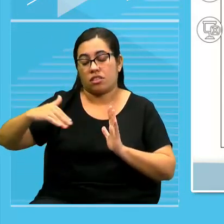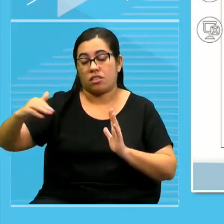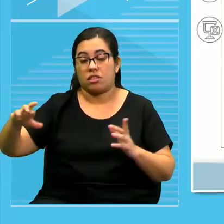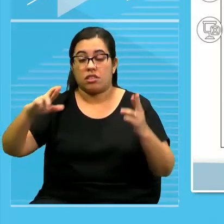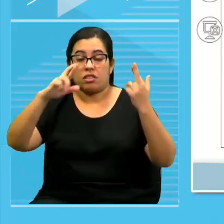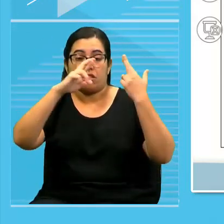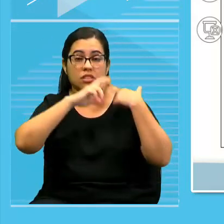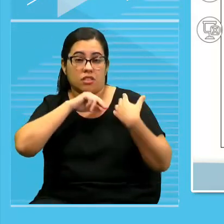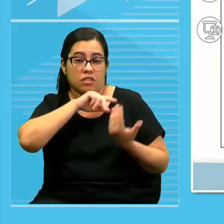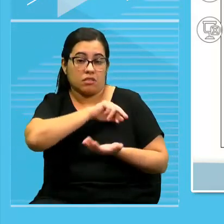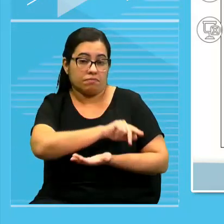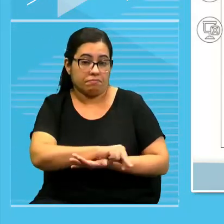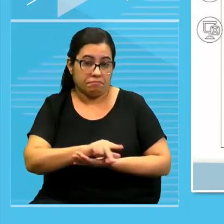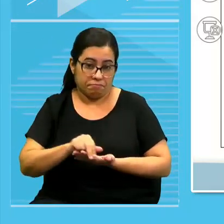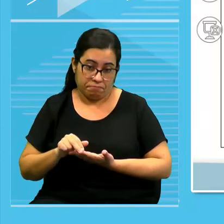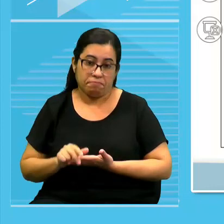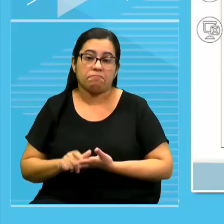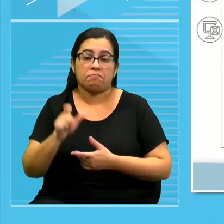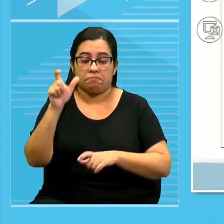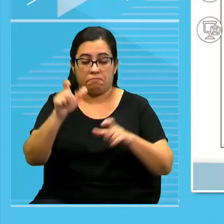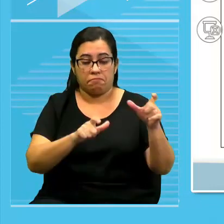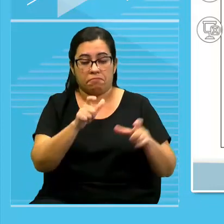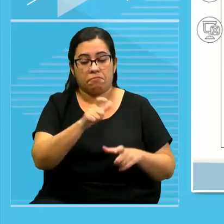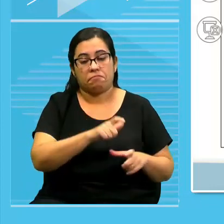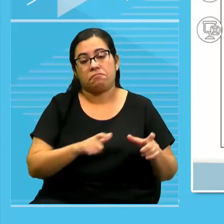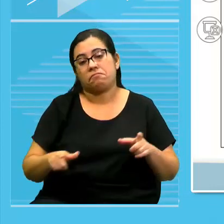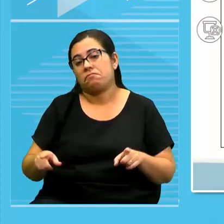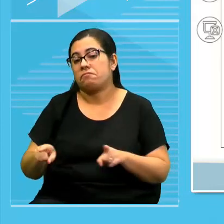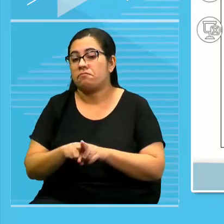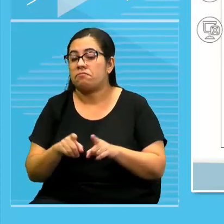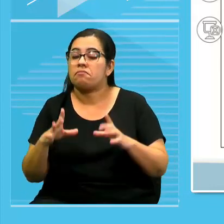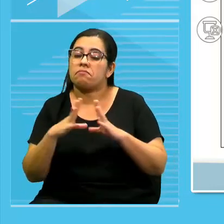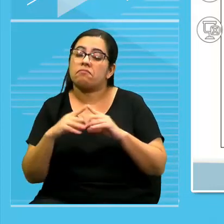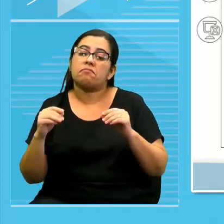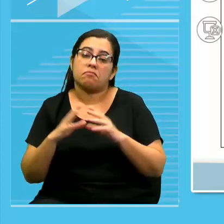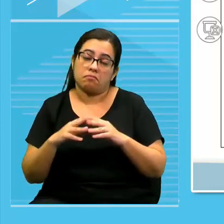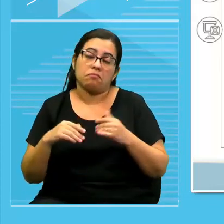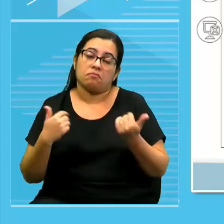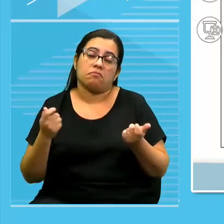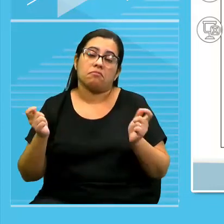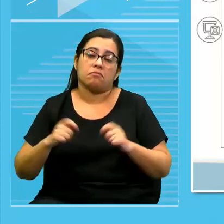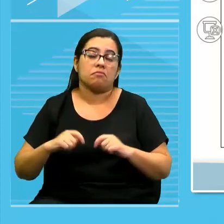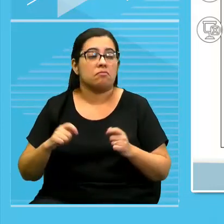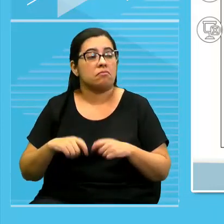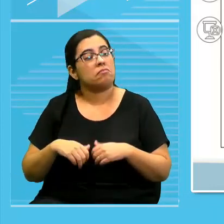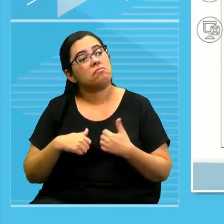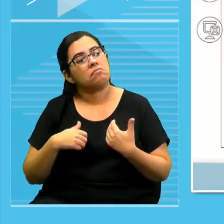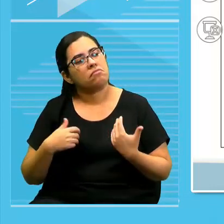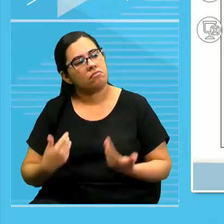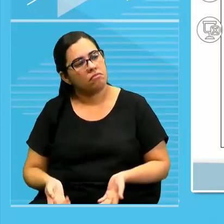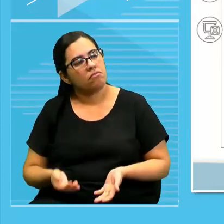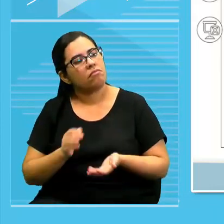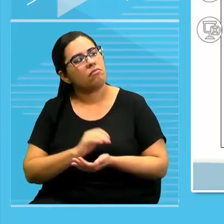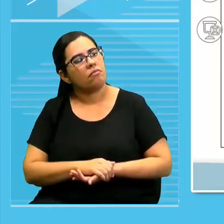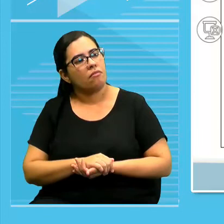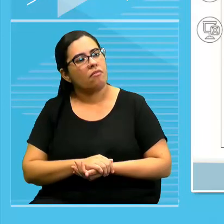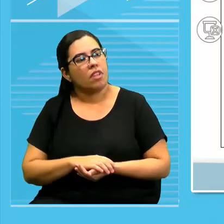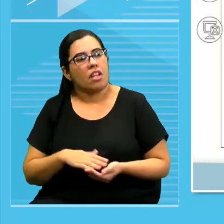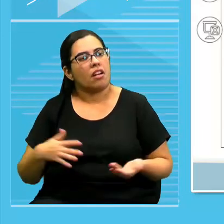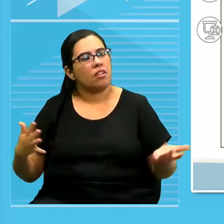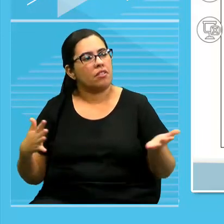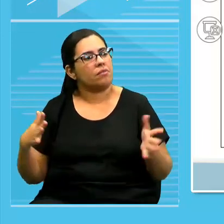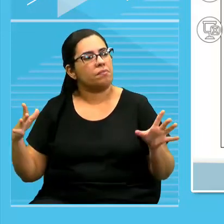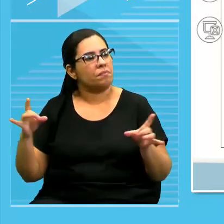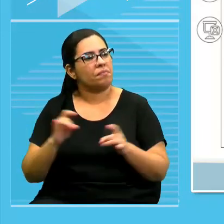responsabilidade pessoal e a espiritualidade Qual é aqui gente foi o que a gente acabou de falar